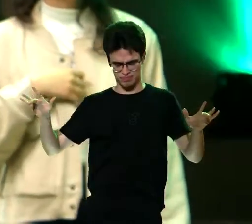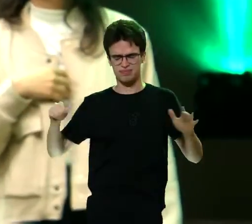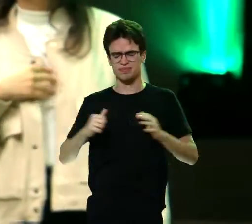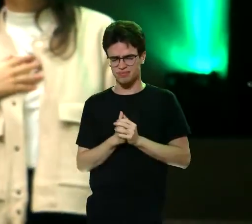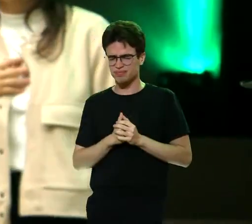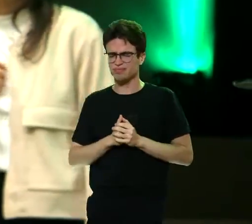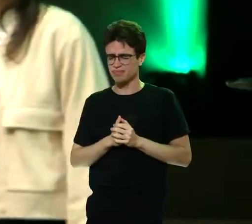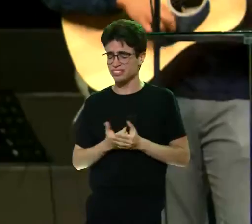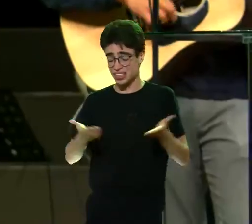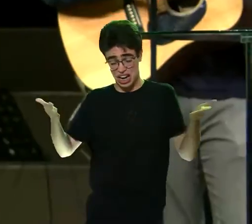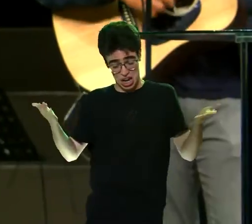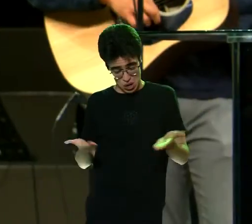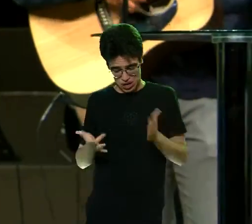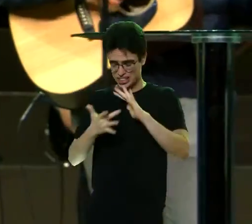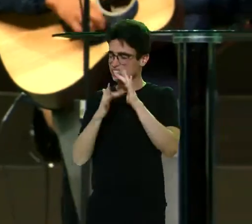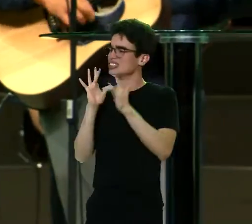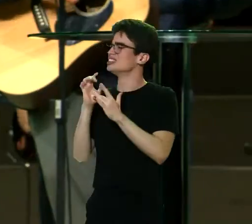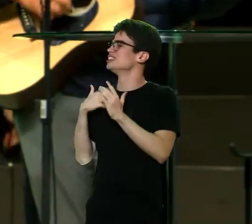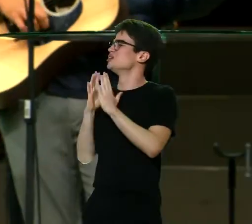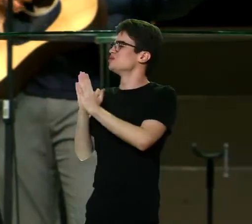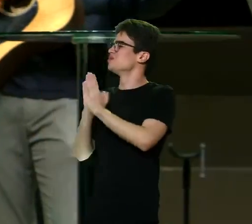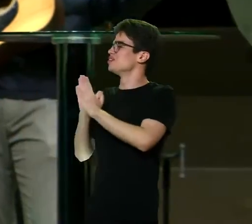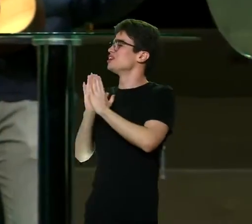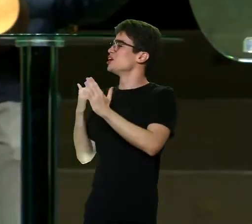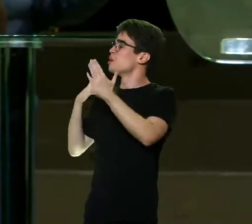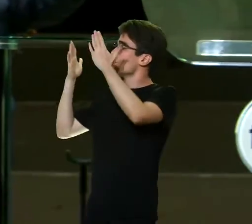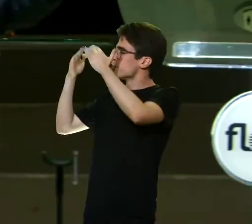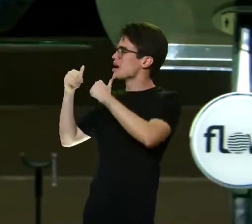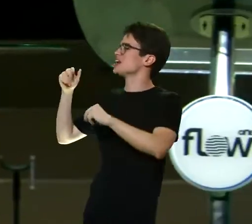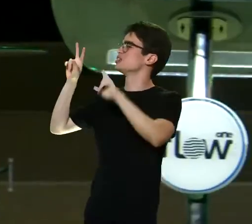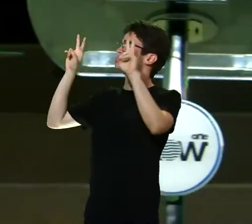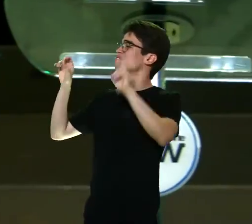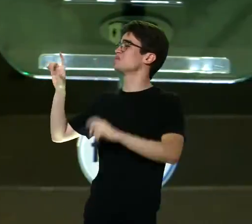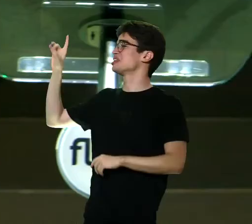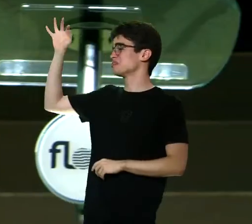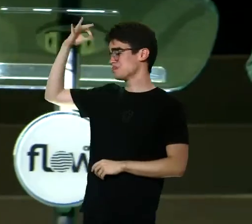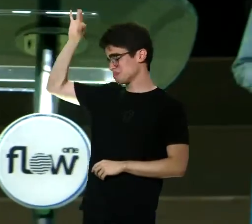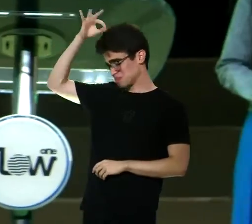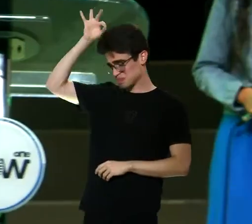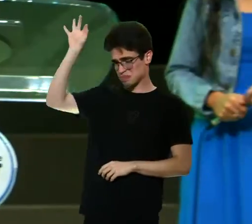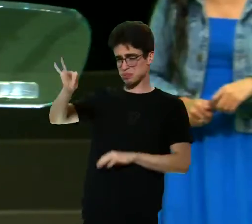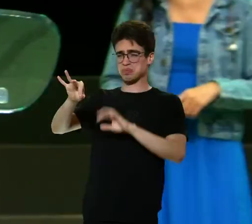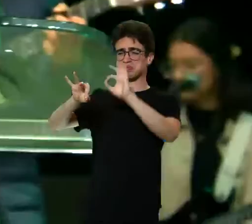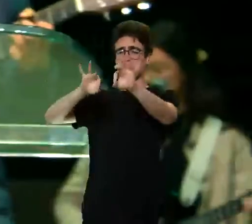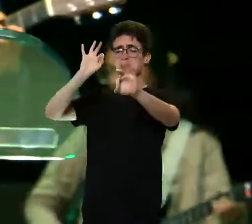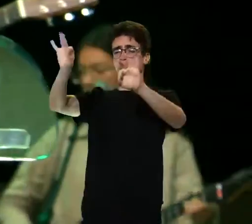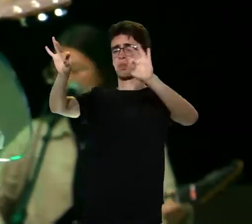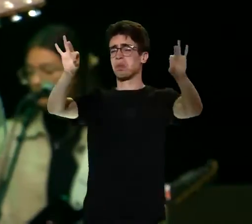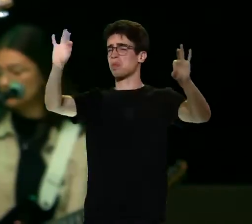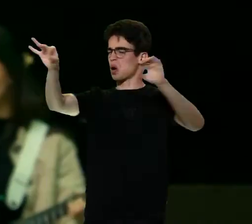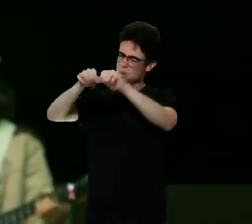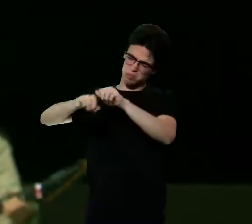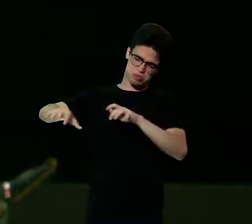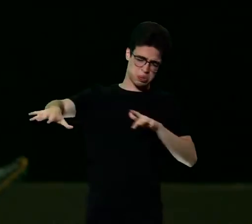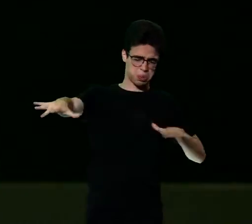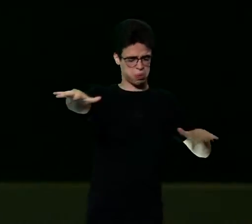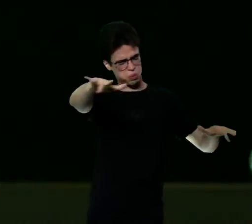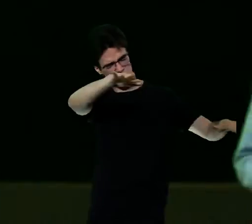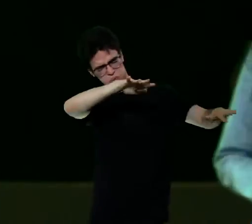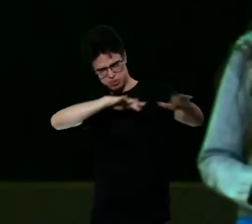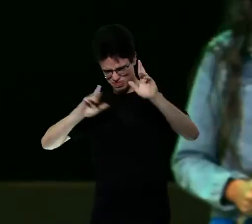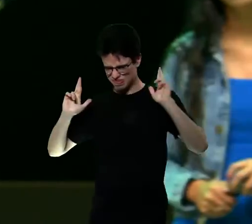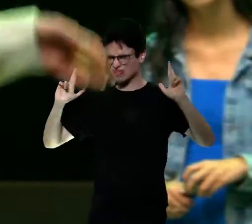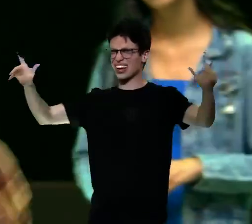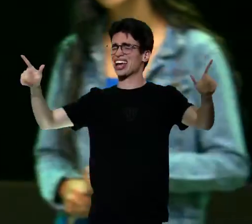Deus, eu clamo agora por um mover especial do Senhor neste lugar, Deus. Nós cremos que o Senhor está aqui, que o Senhor tem algo